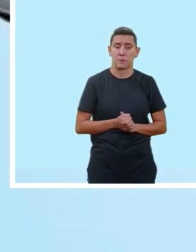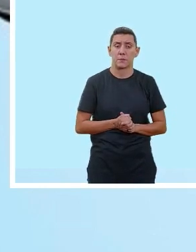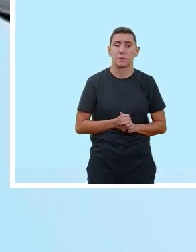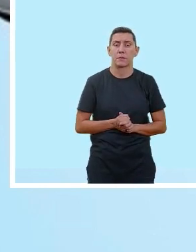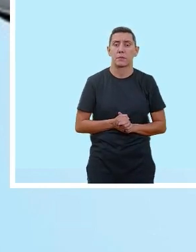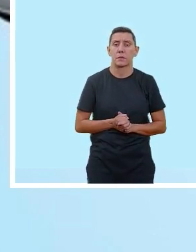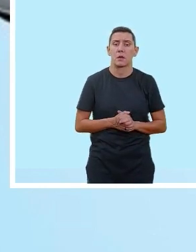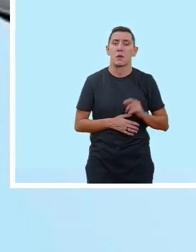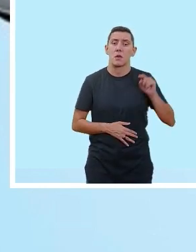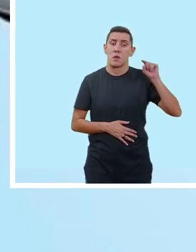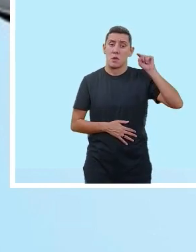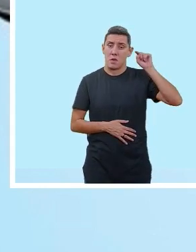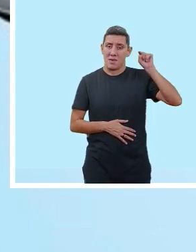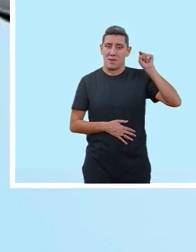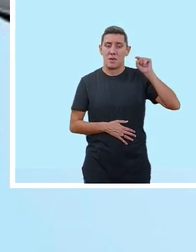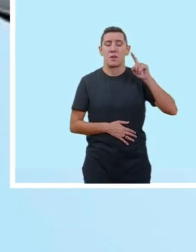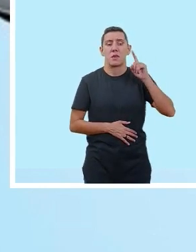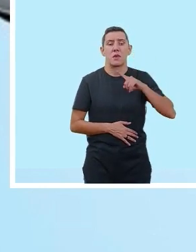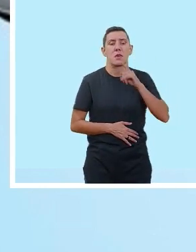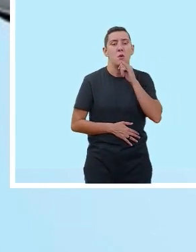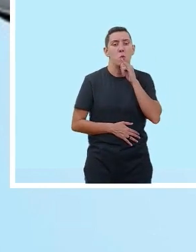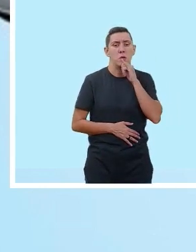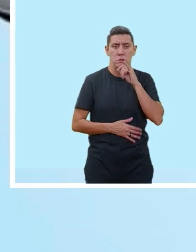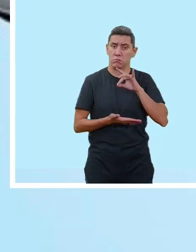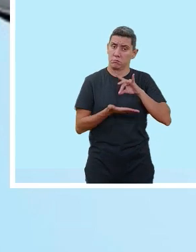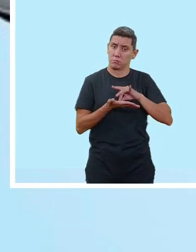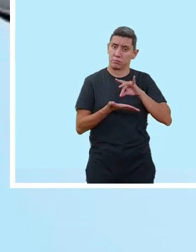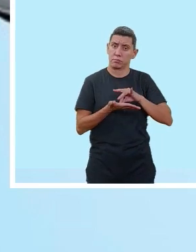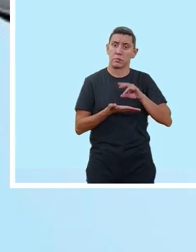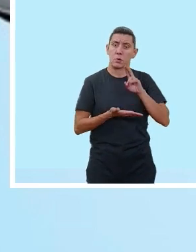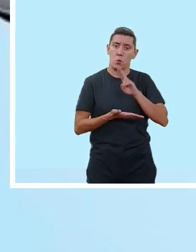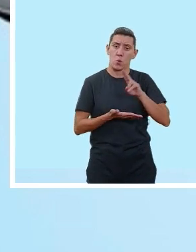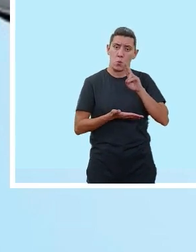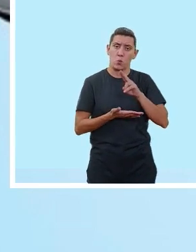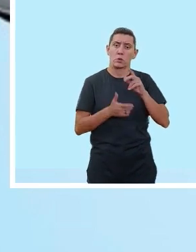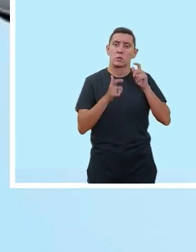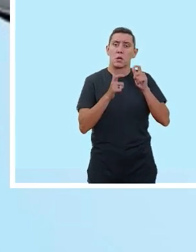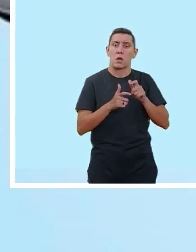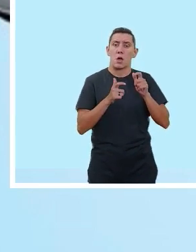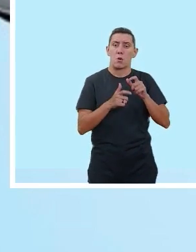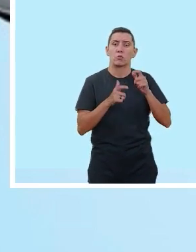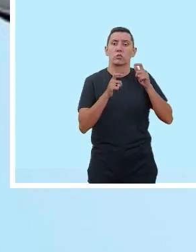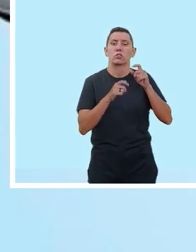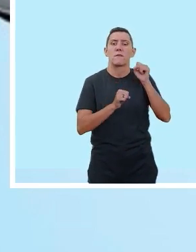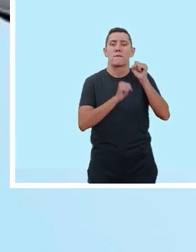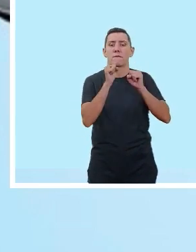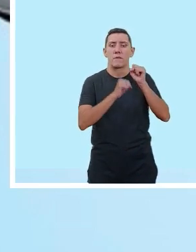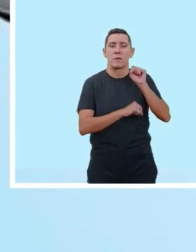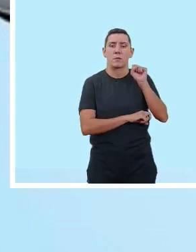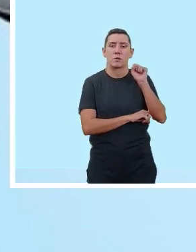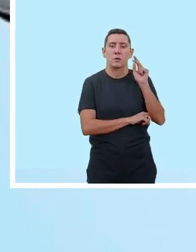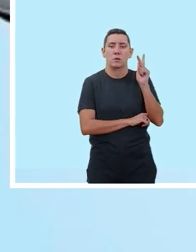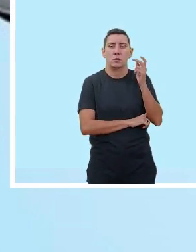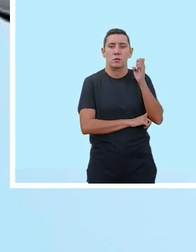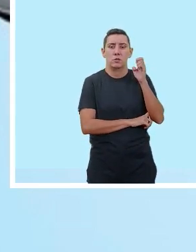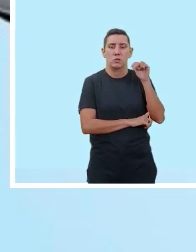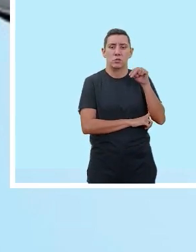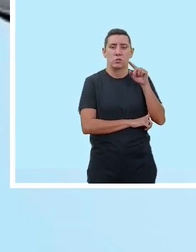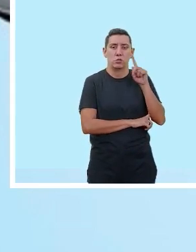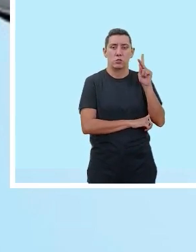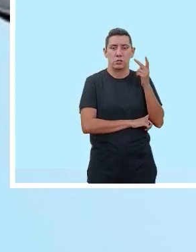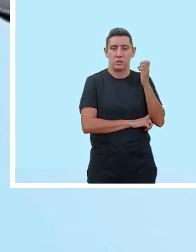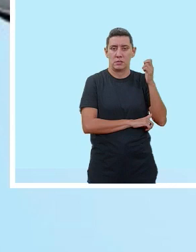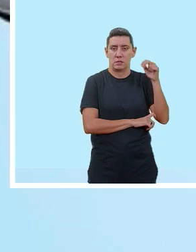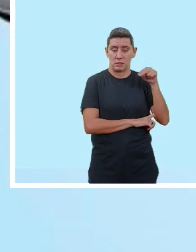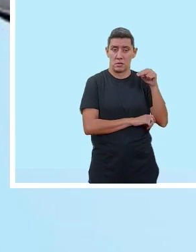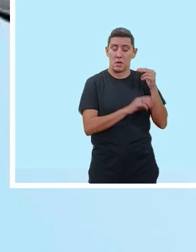aqui é reconstrução da sala de equipamentos de uma operadora em Shenzhen. Inicialmente nós tínhamos 11 racks, né? 11 gabinetes,